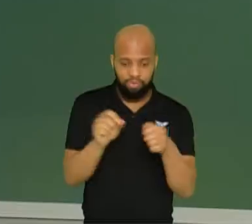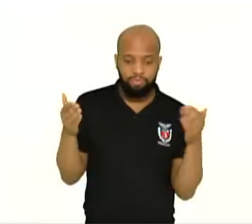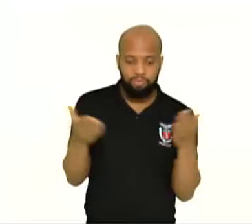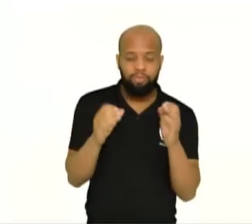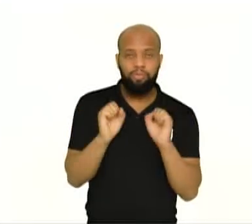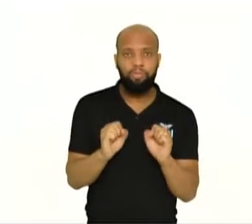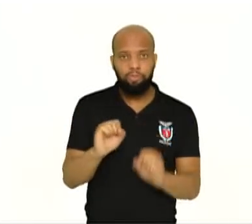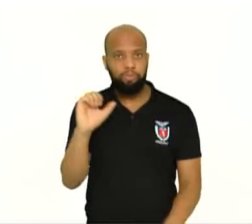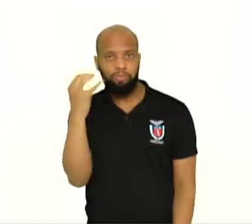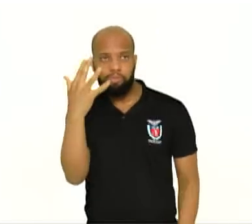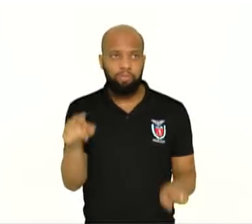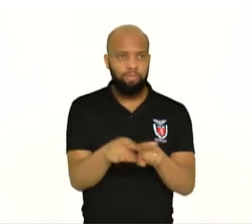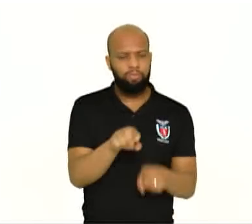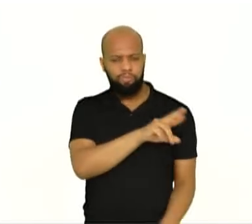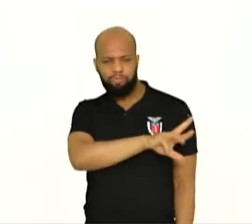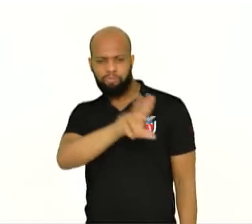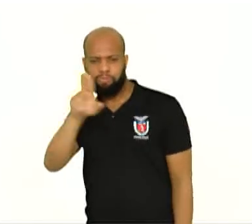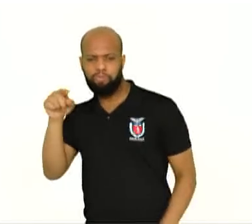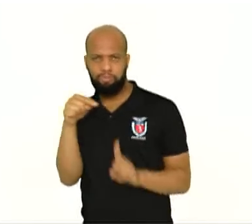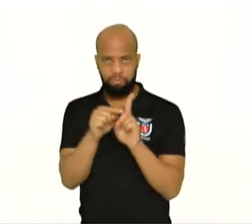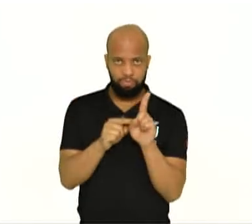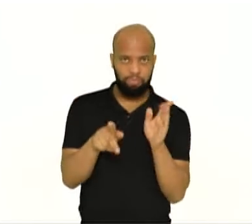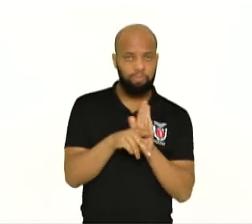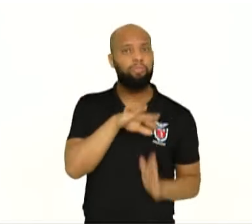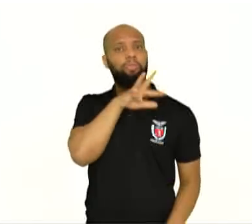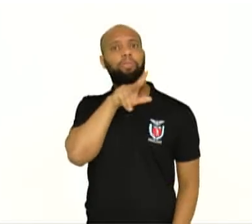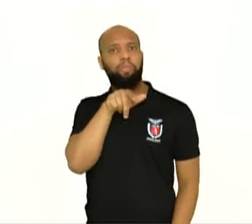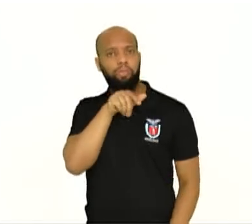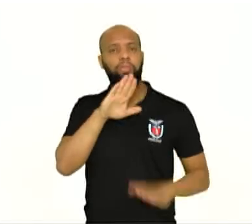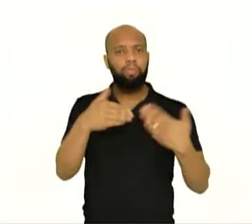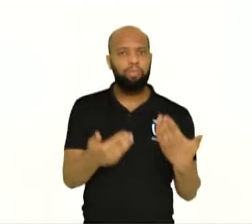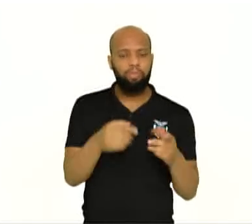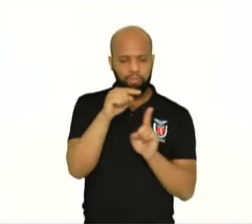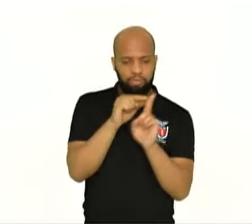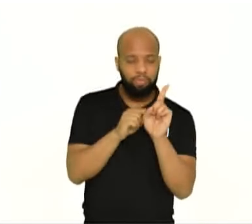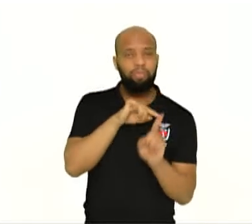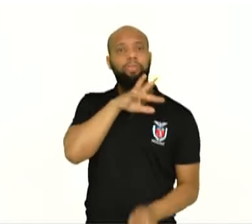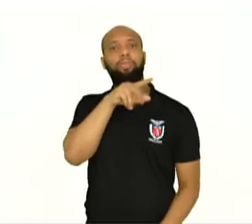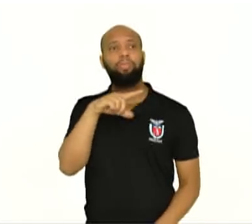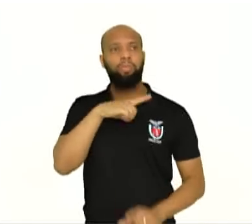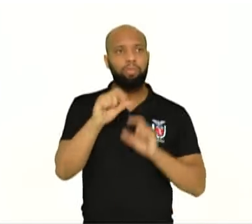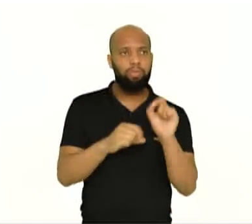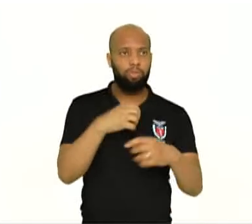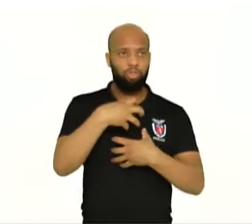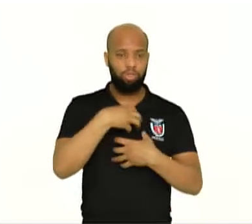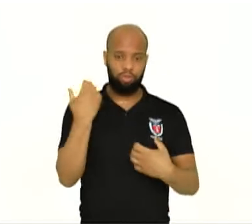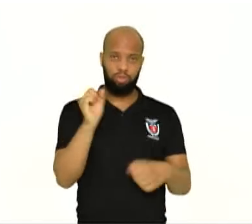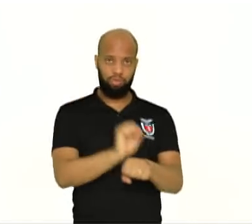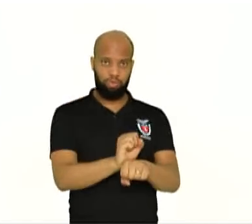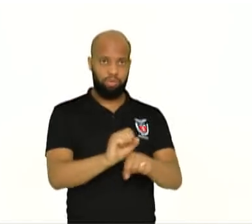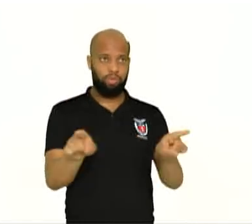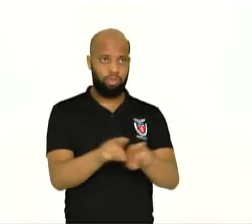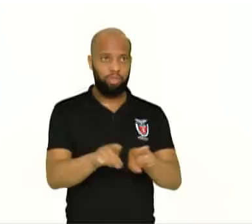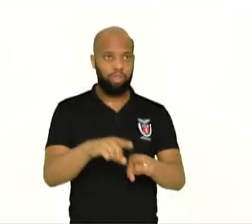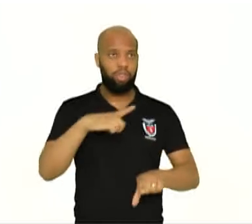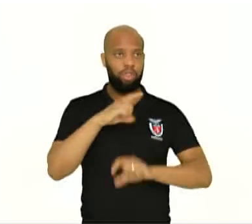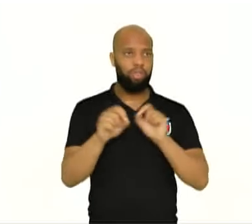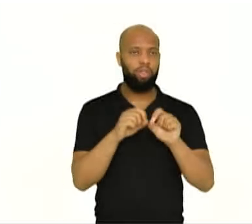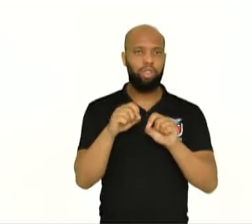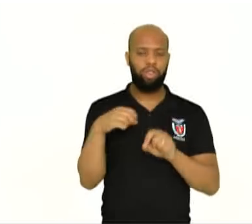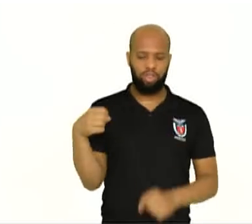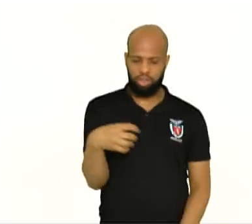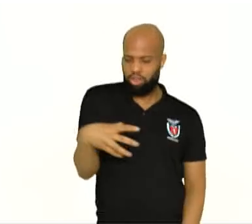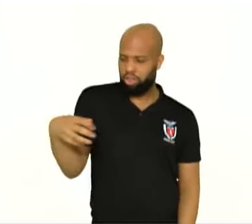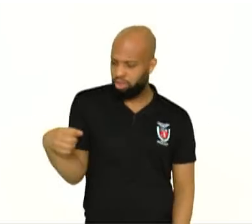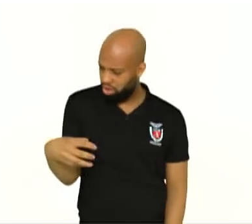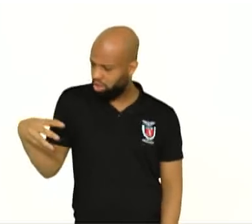pode acontecer em várias espécies. E a gente diz que a espécie que tem pólipo e que tem medusa, ela tem um